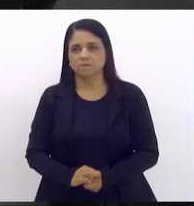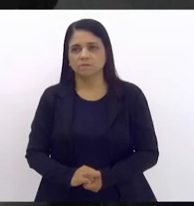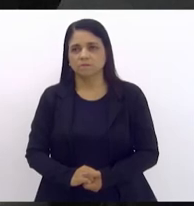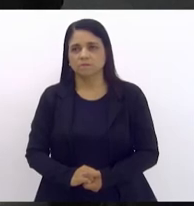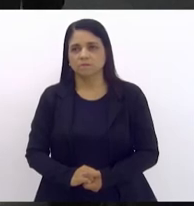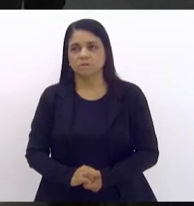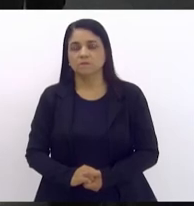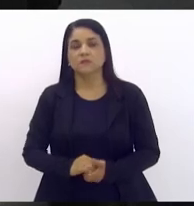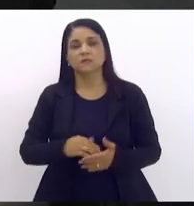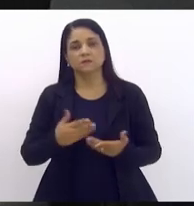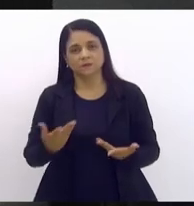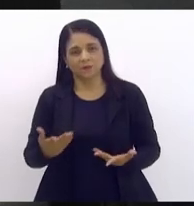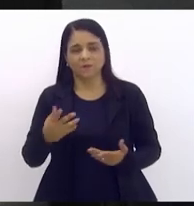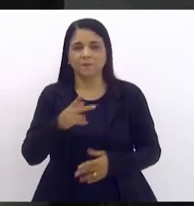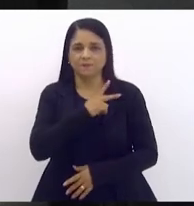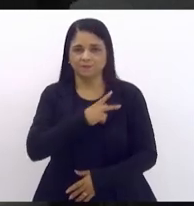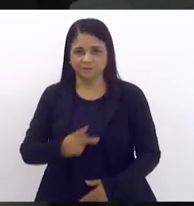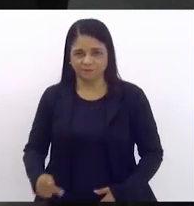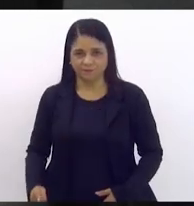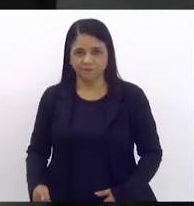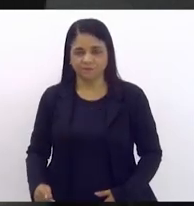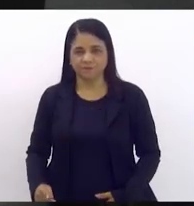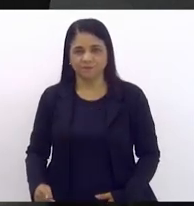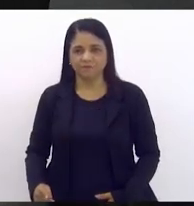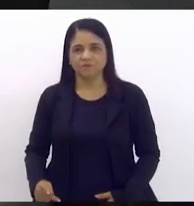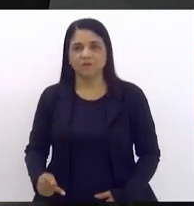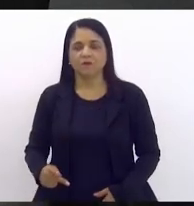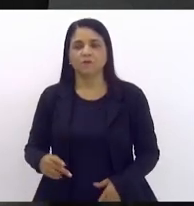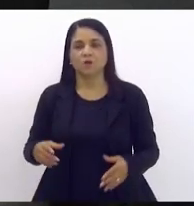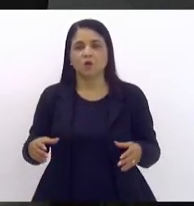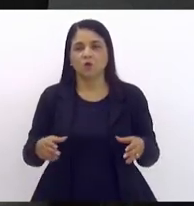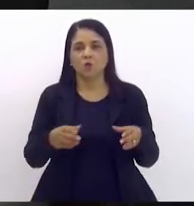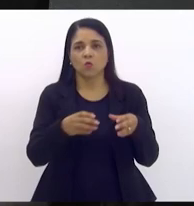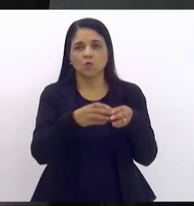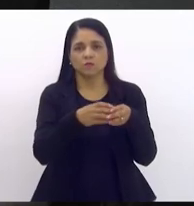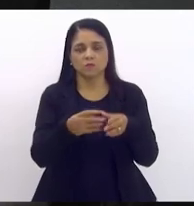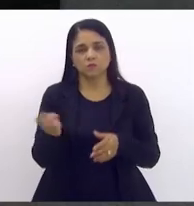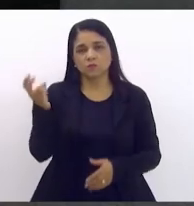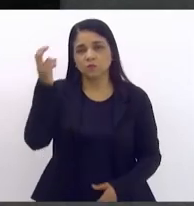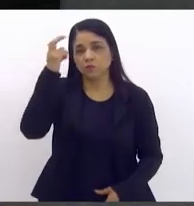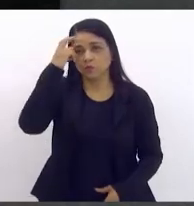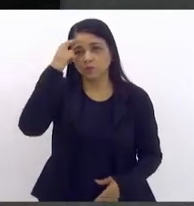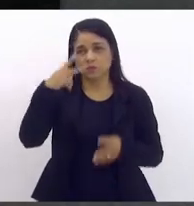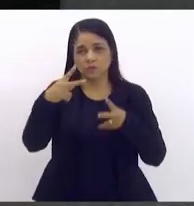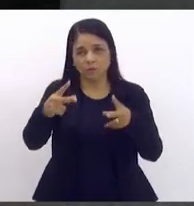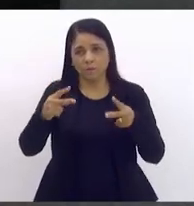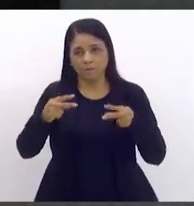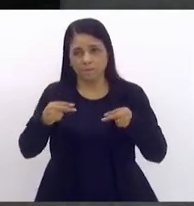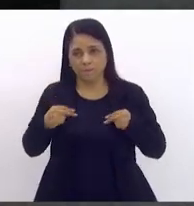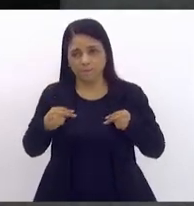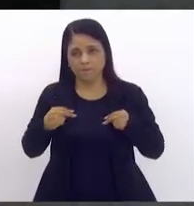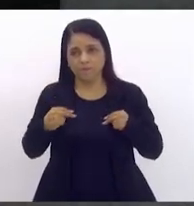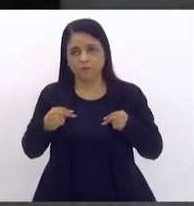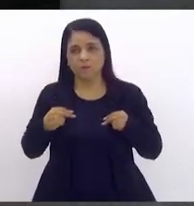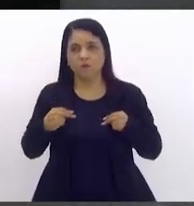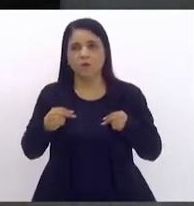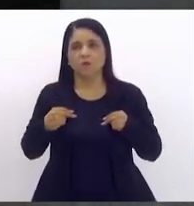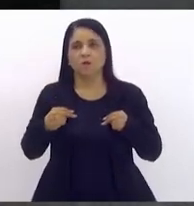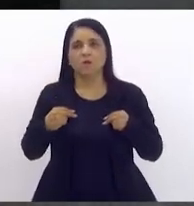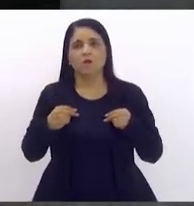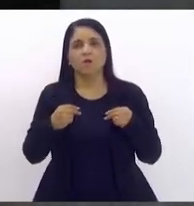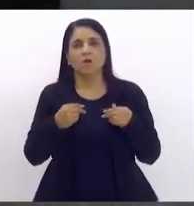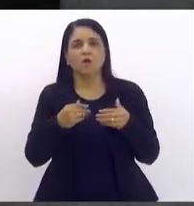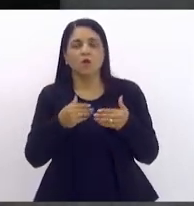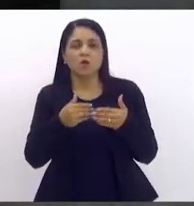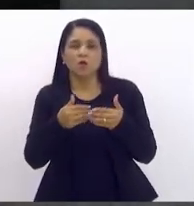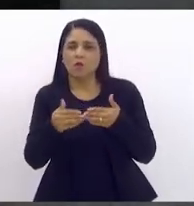Senhora presidenta, pela Comissão de Cultura, no mérito, obviamente, qualquer ampliação do